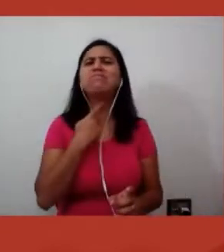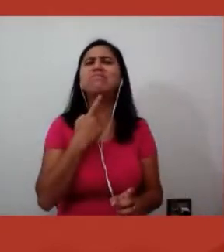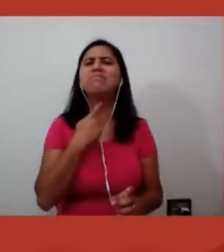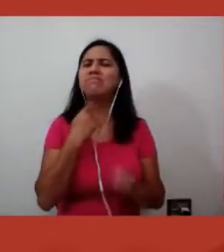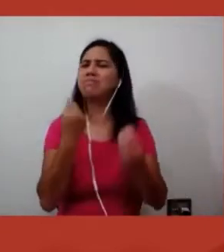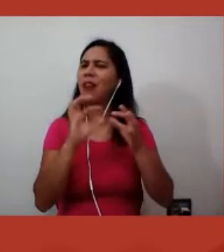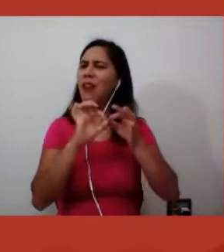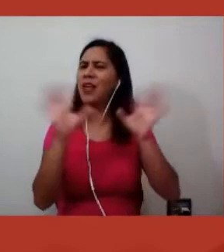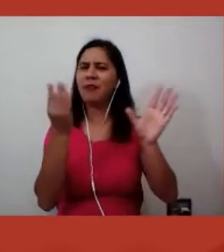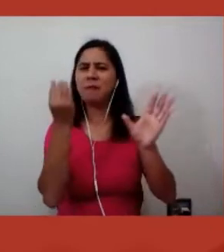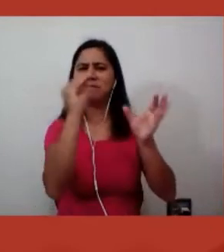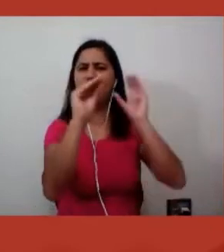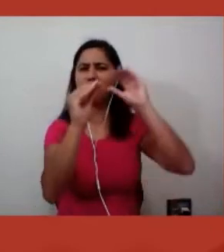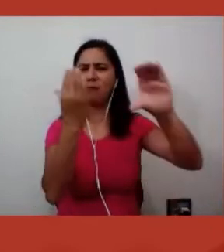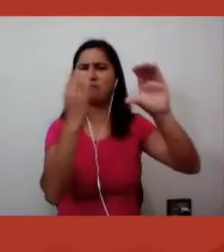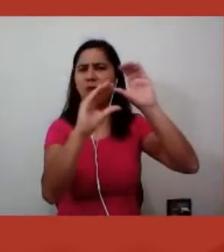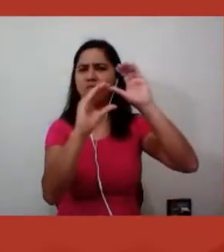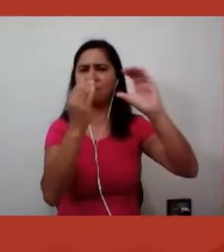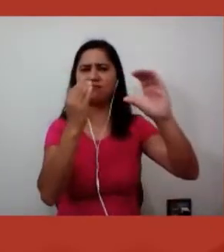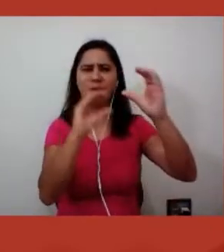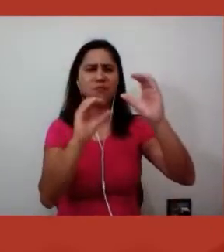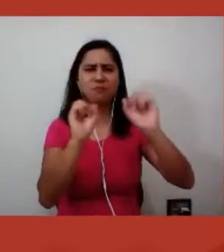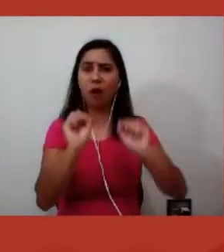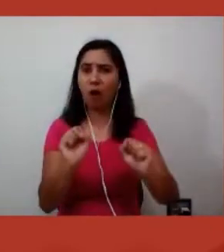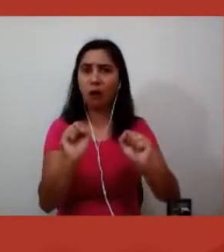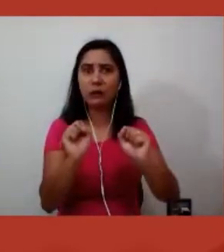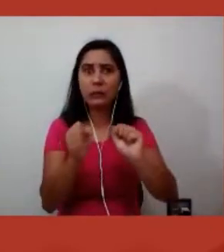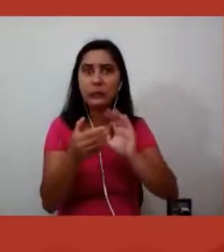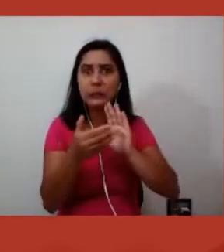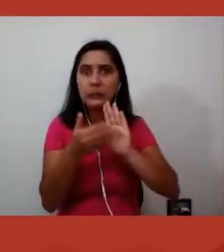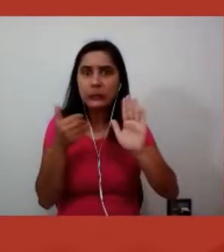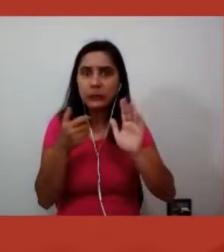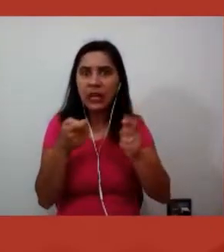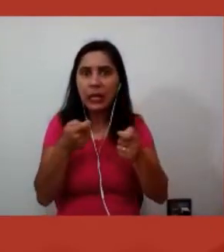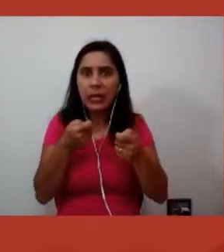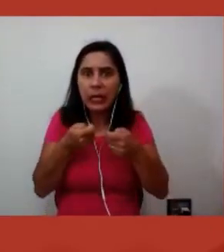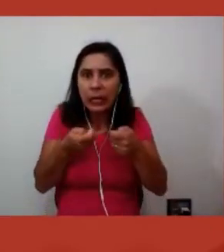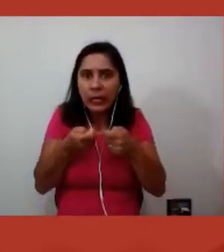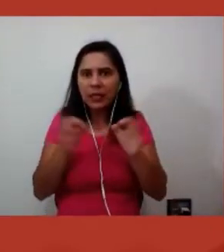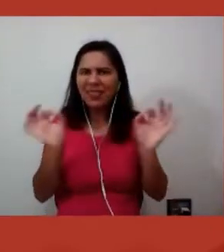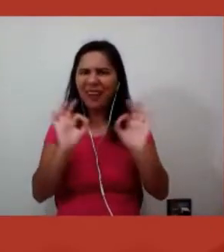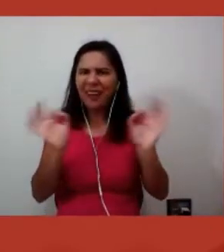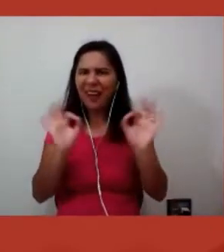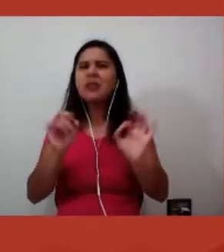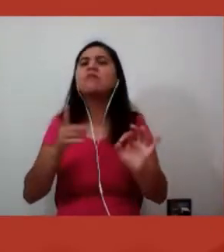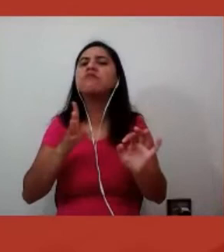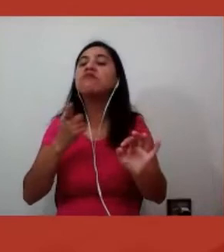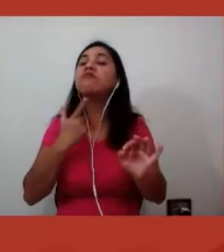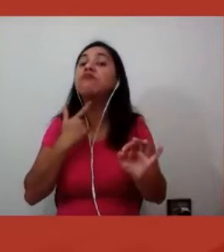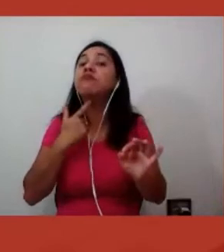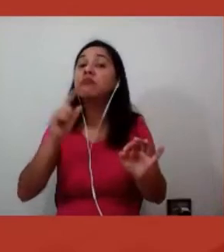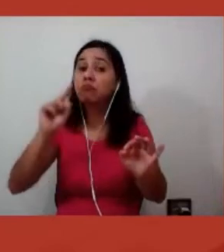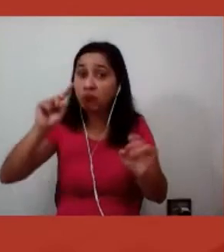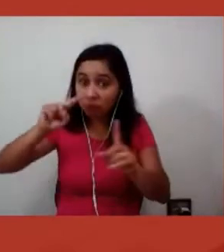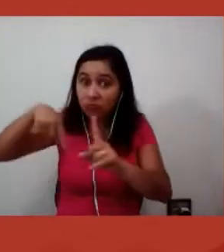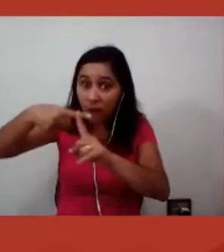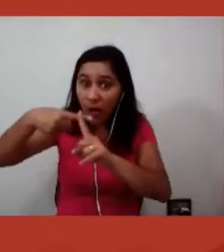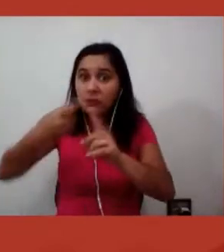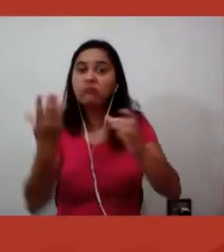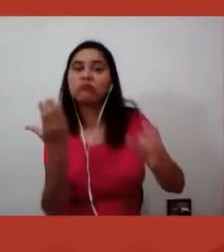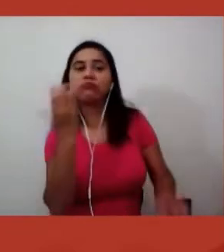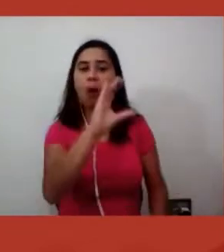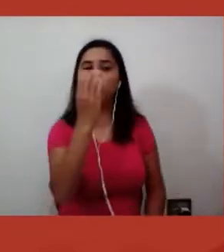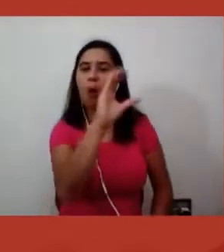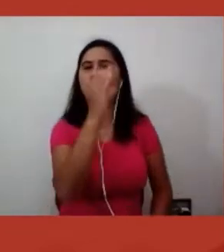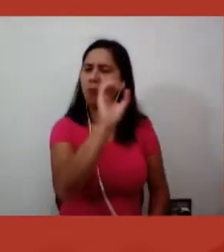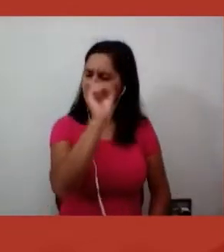no... Né? Sem tolher nada aqui. Se alguém quiser acrescentar mais alguma coisa, agora é a hora.